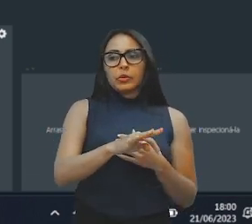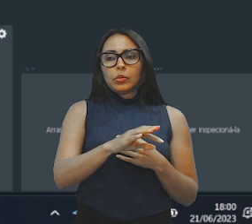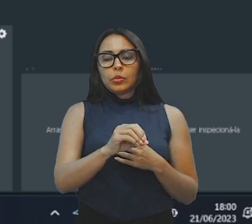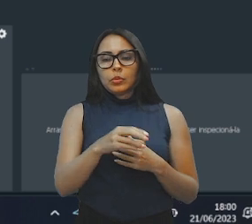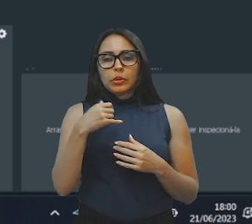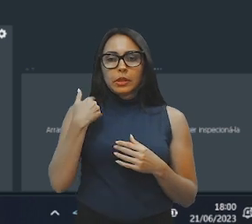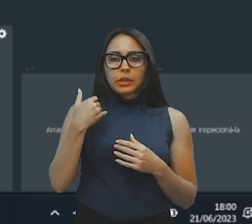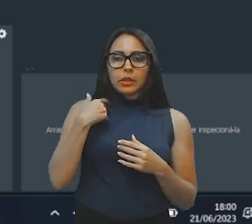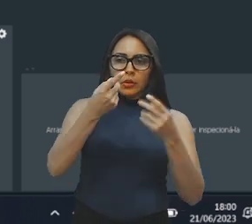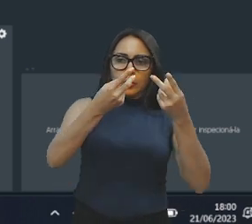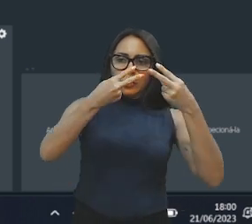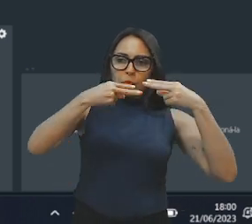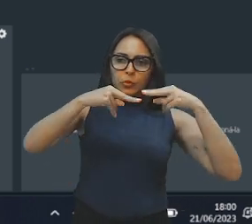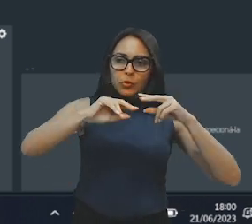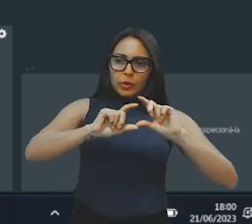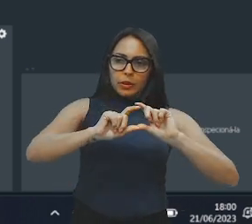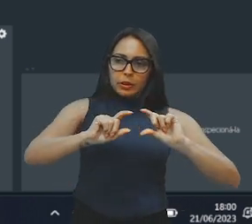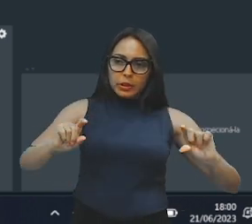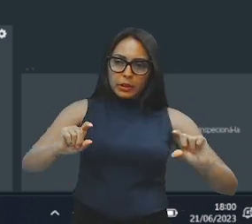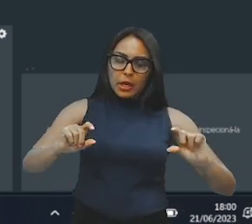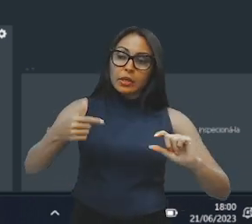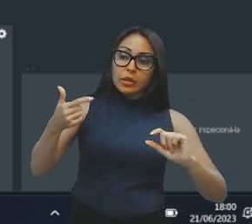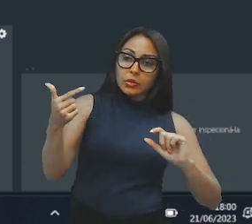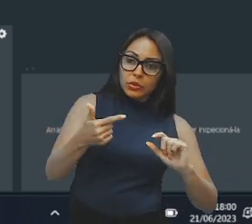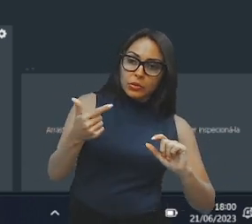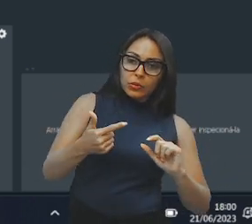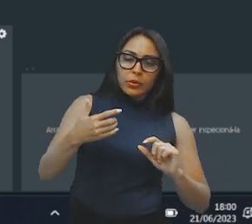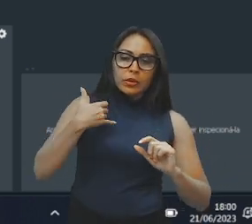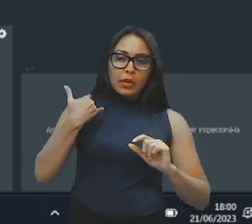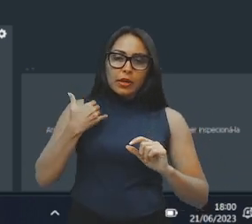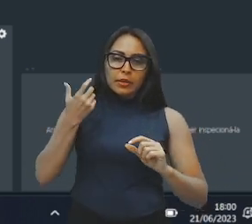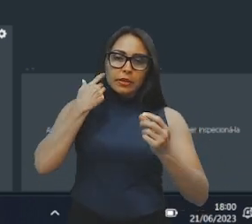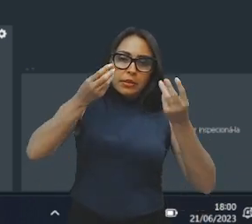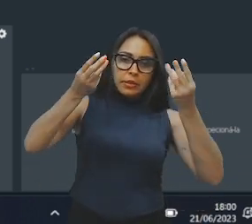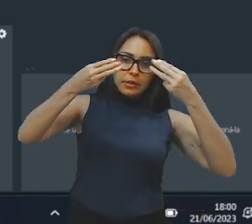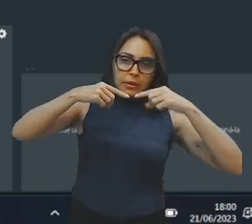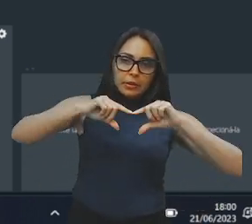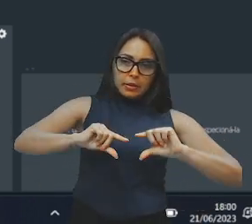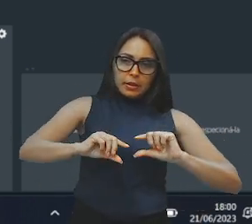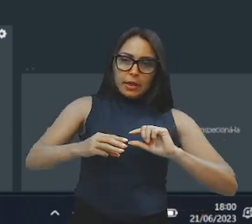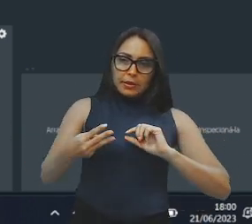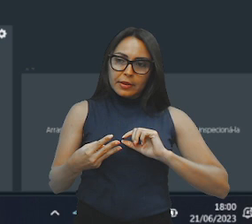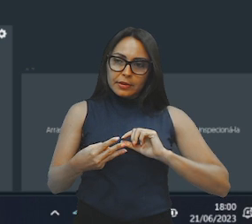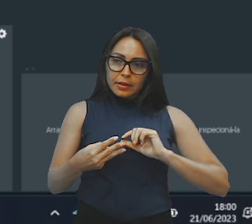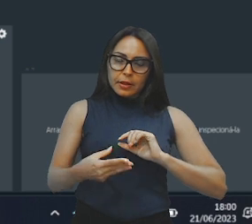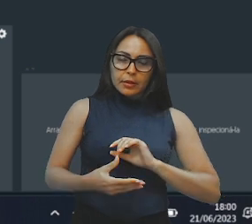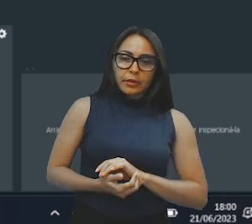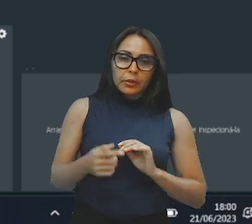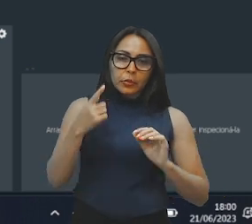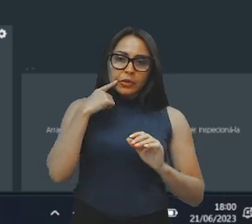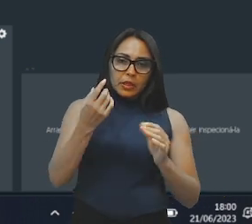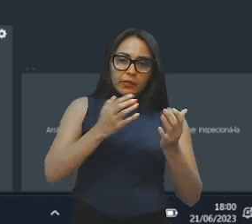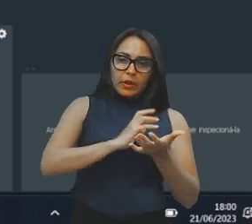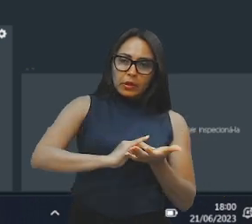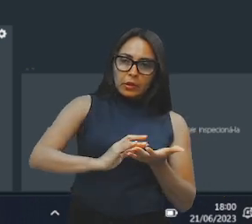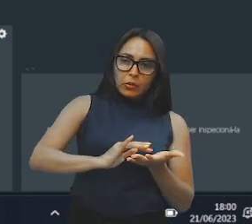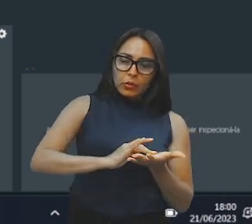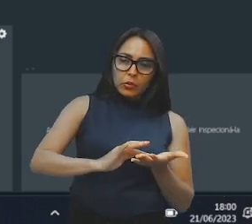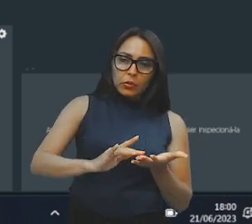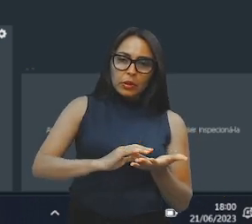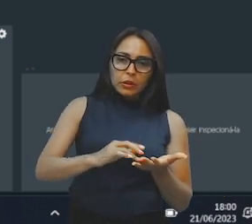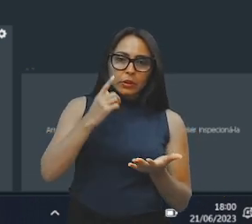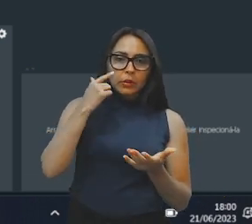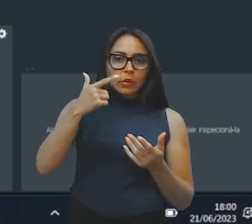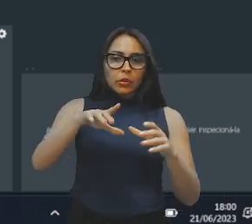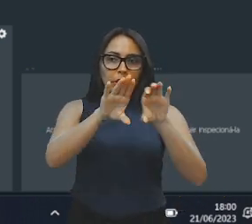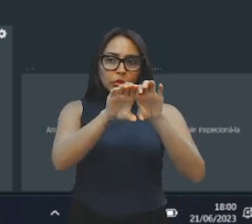vai pedir a segunda idade e em seguida a terceira. Depois ele vai fazer o cálculo dos dados em uma outra estrutura de